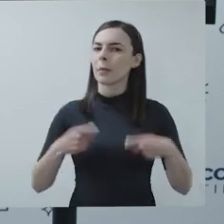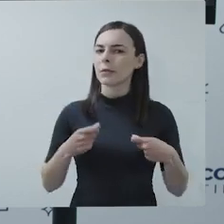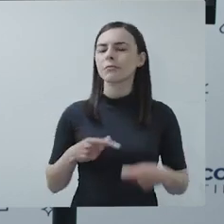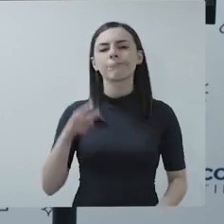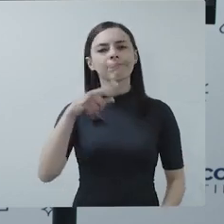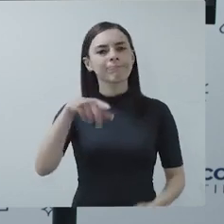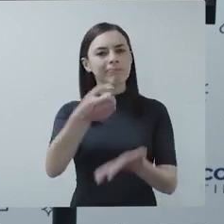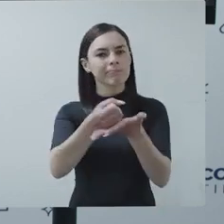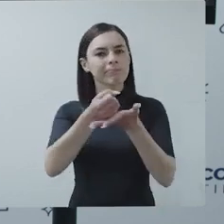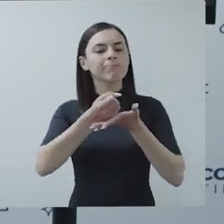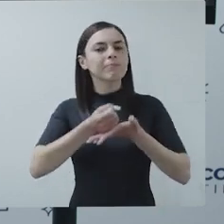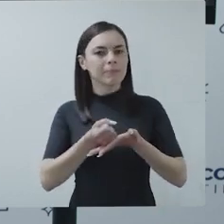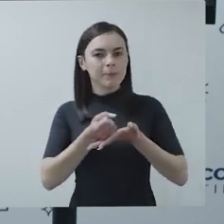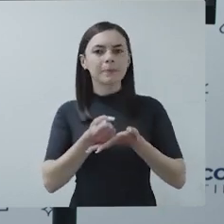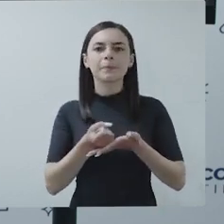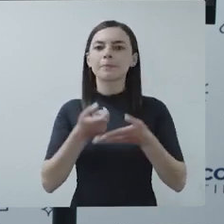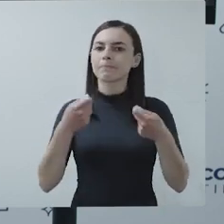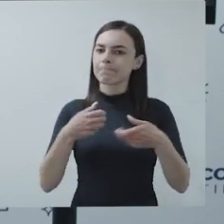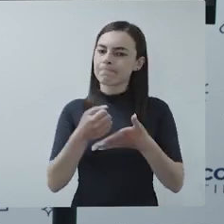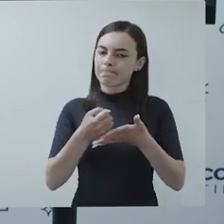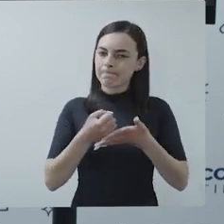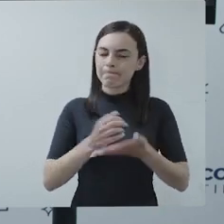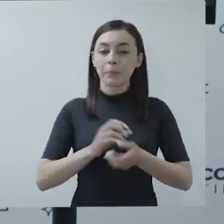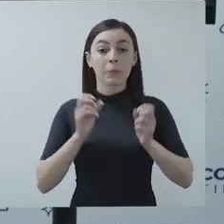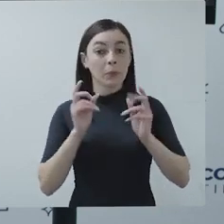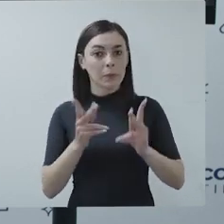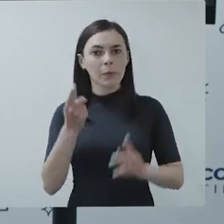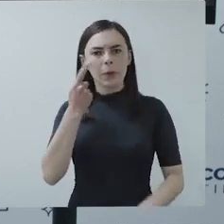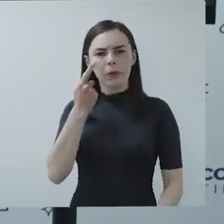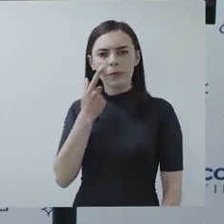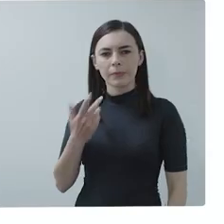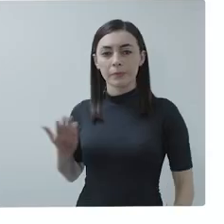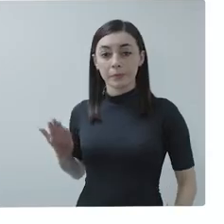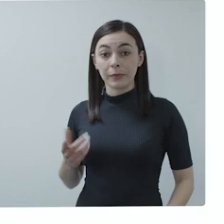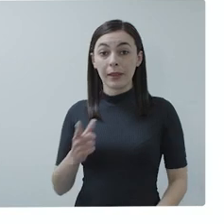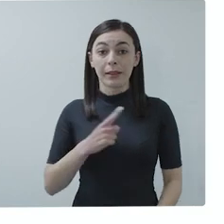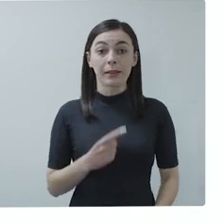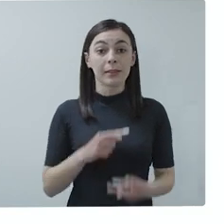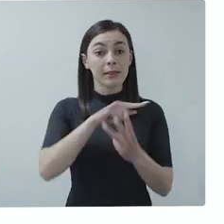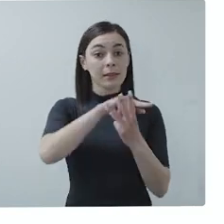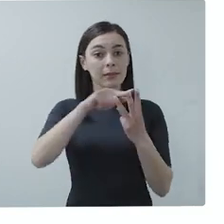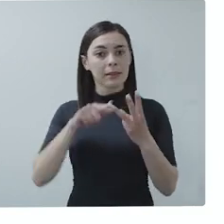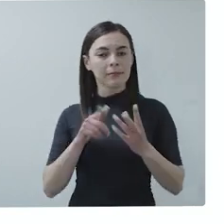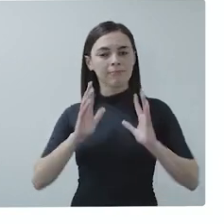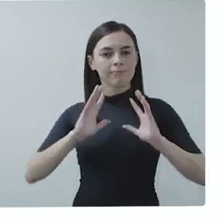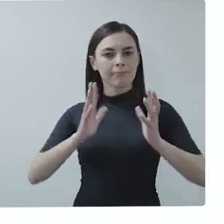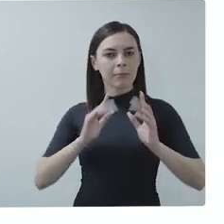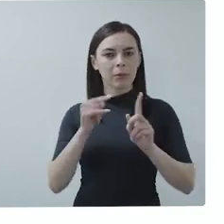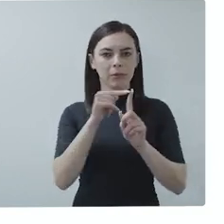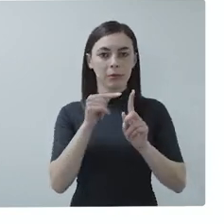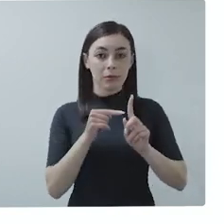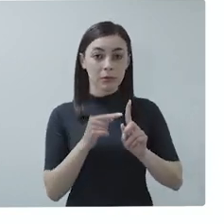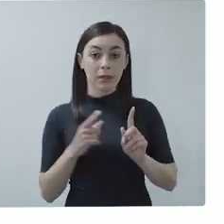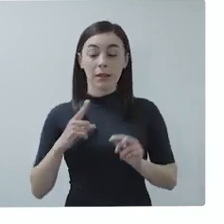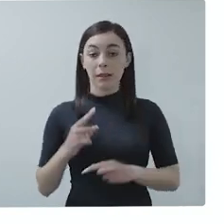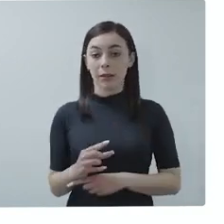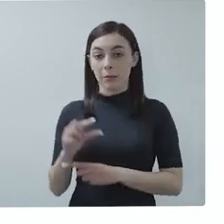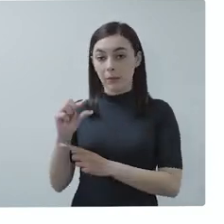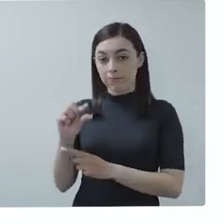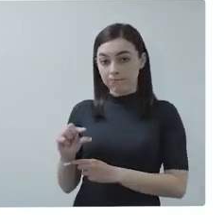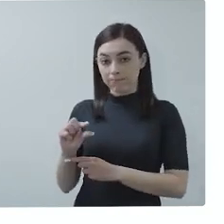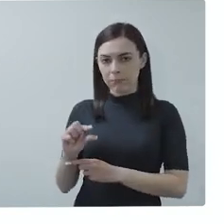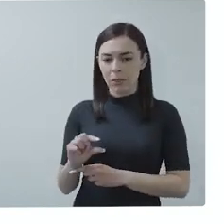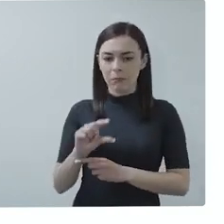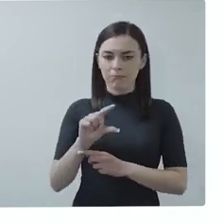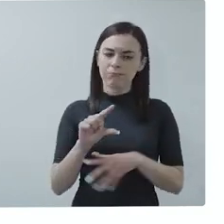de vocês aí em casa. E vocês vão ter que me ajudar. Olhem lá. Temos três bolas aí. Temos uma pequena,